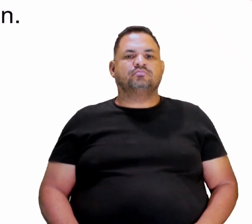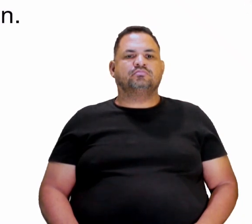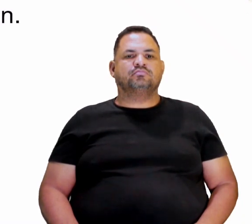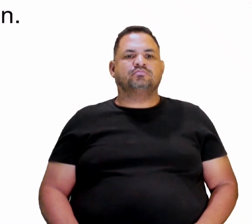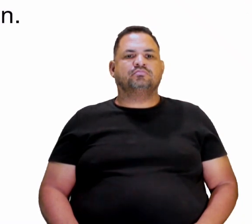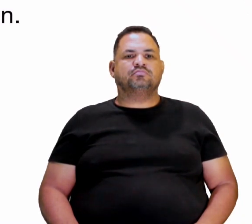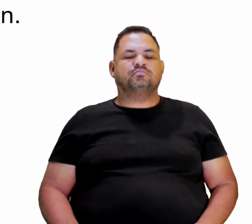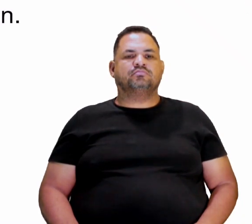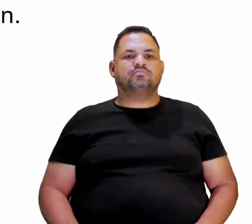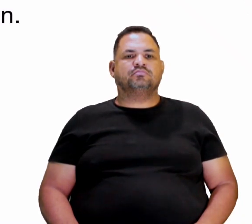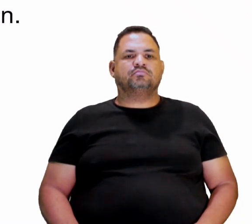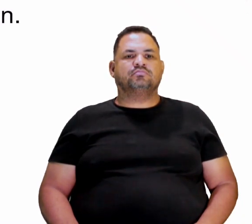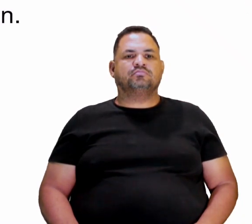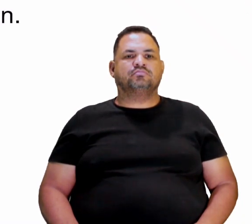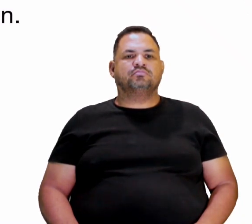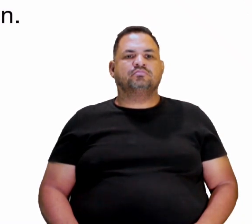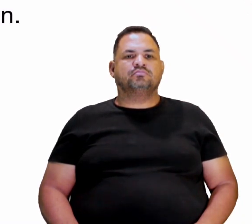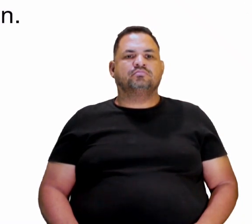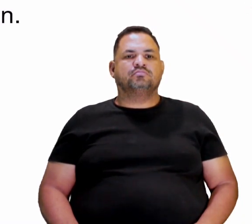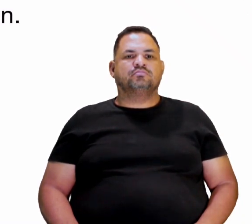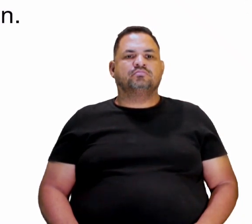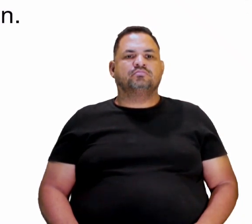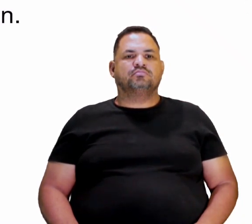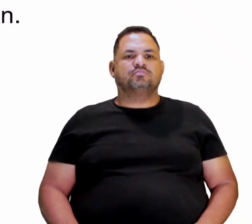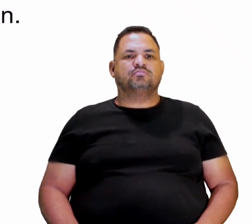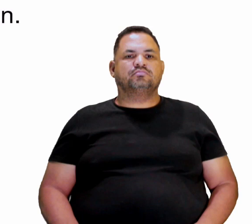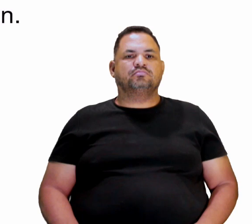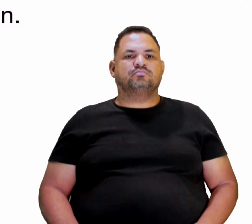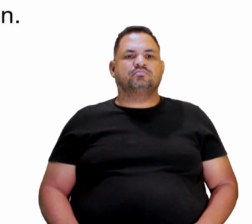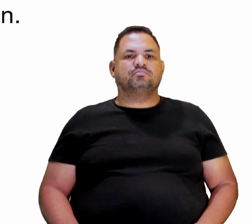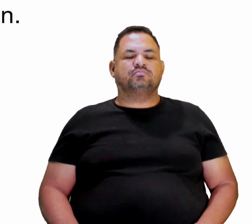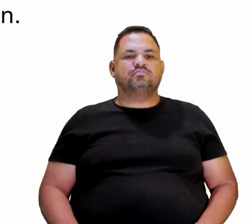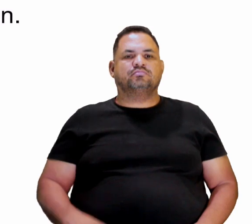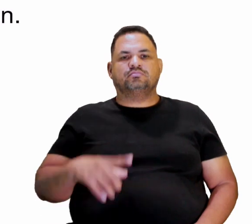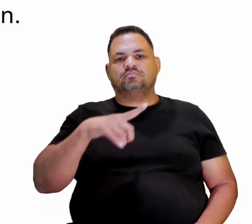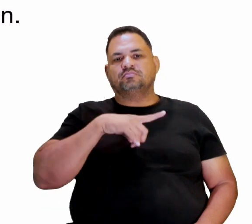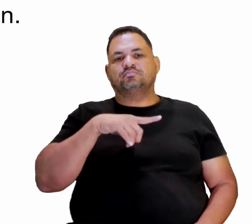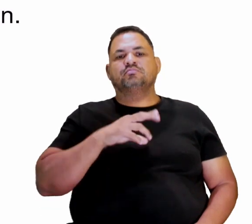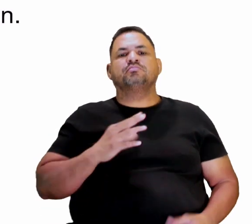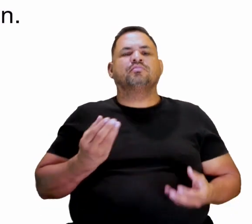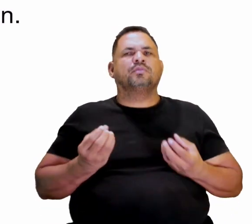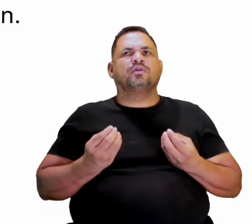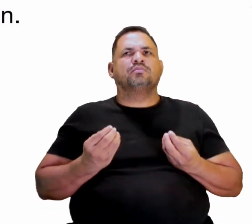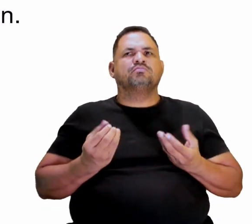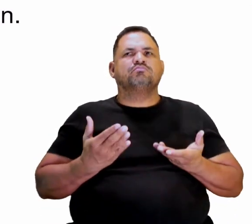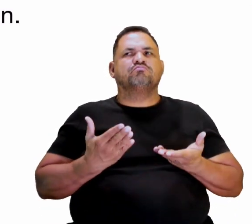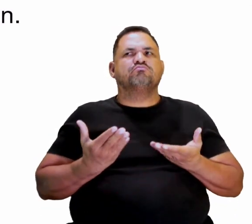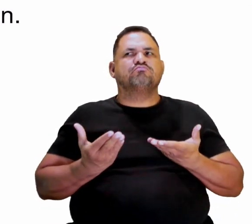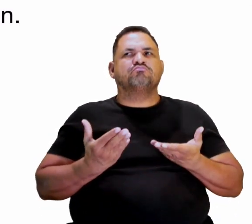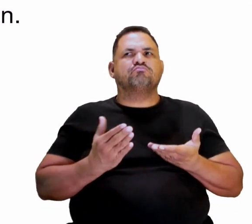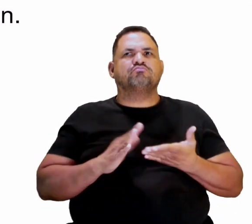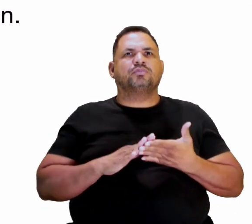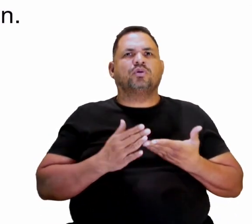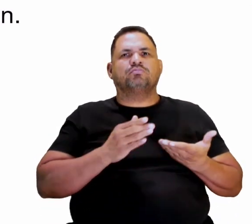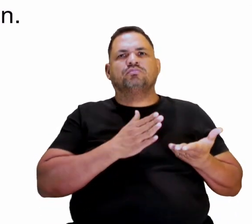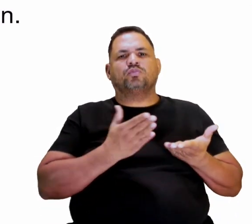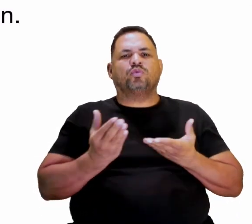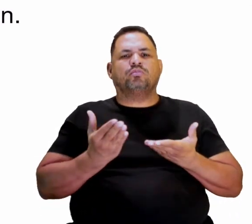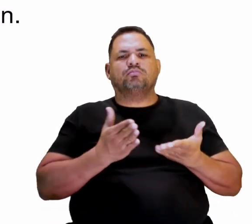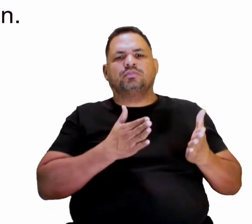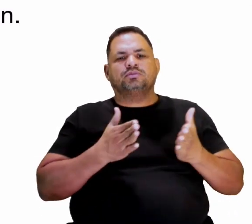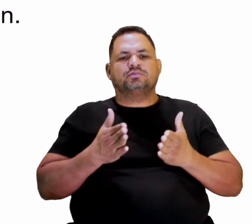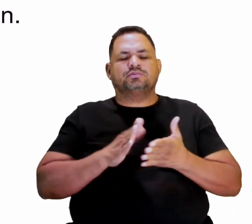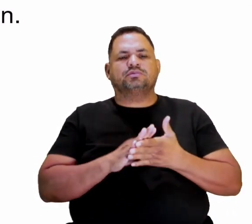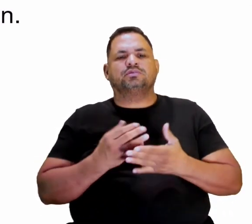travel on vacation? Certo? Então temos aqui com que frequência você viaja nas